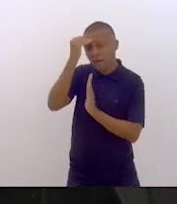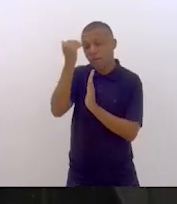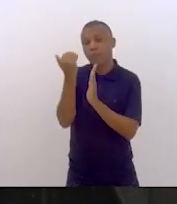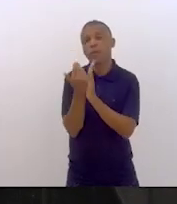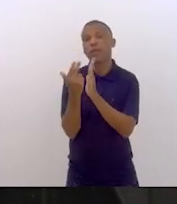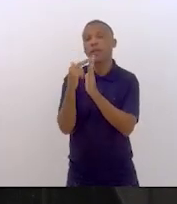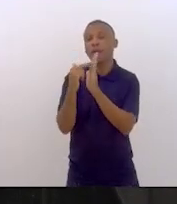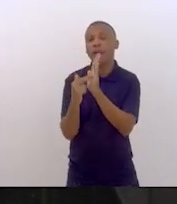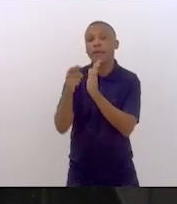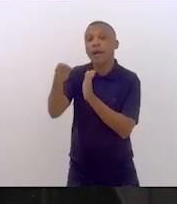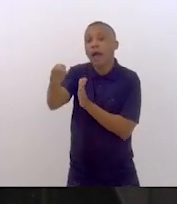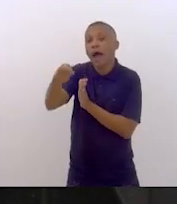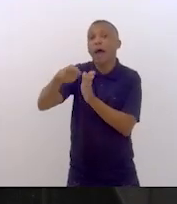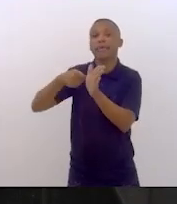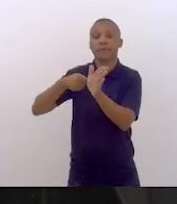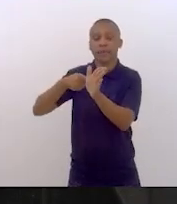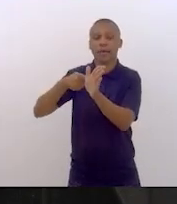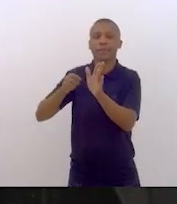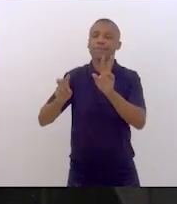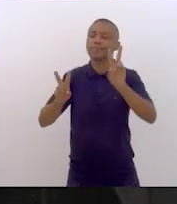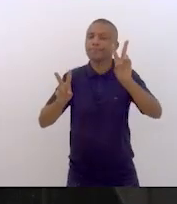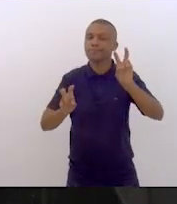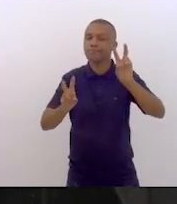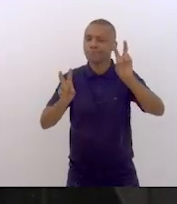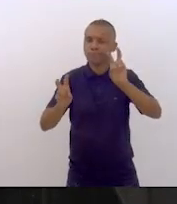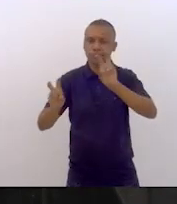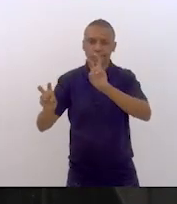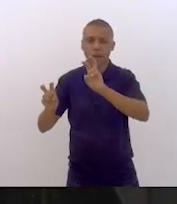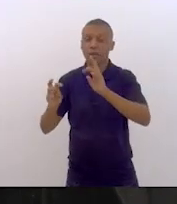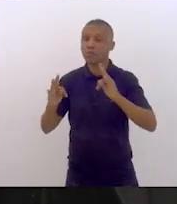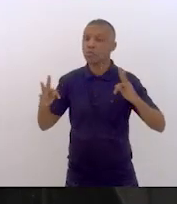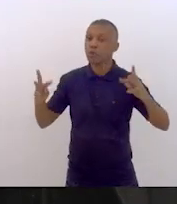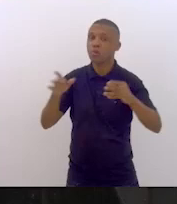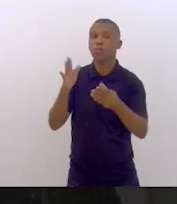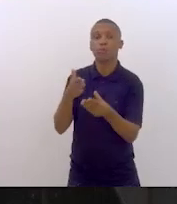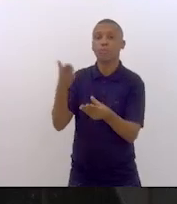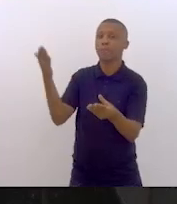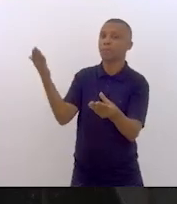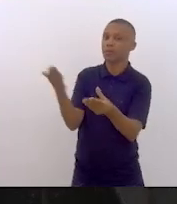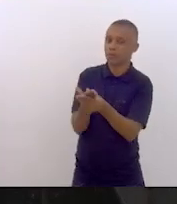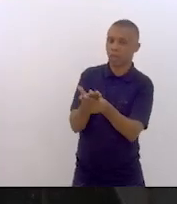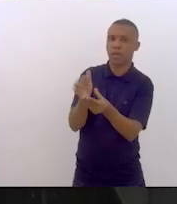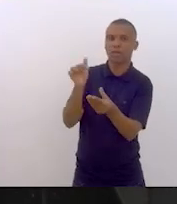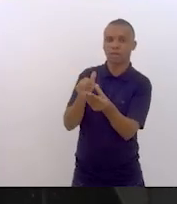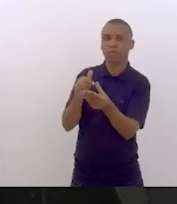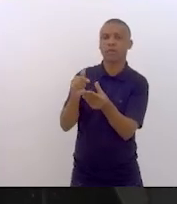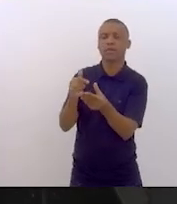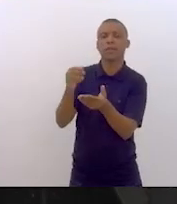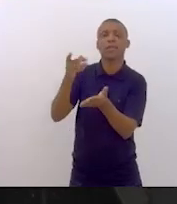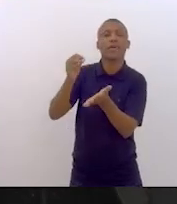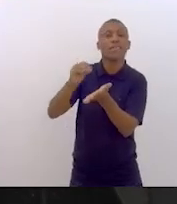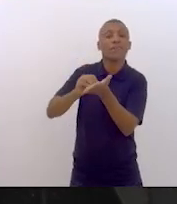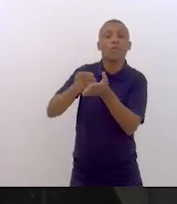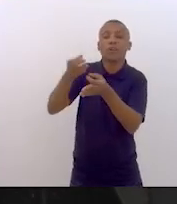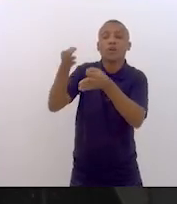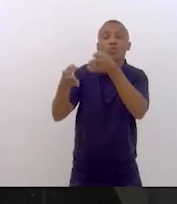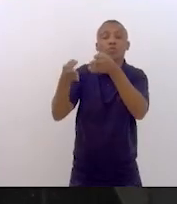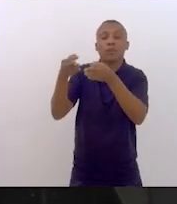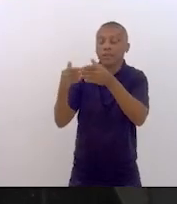assinado e citando todos os processos em andamento